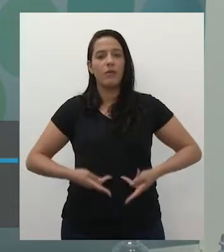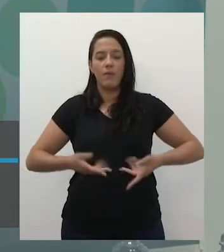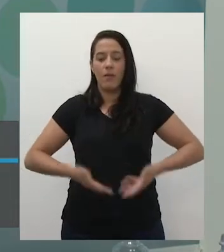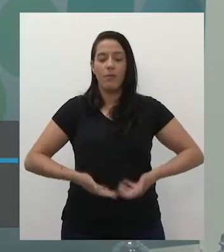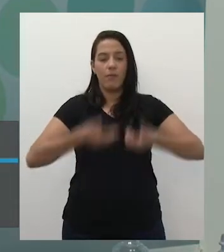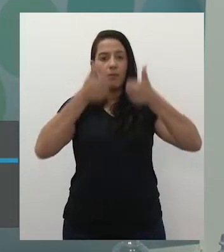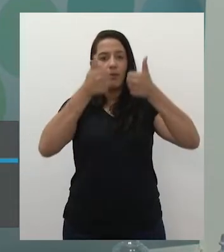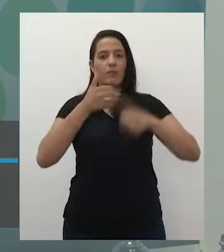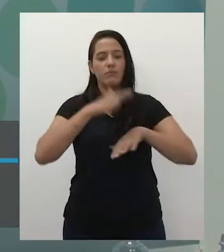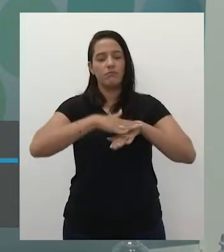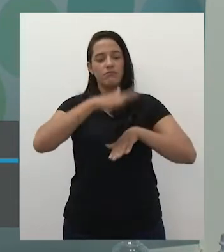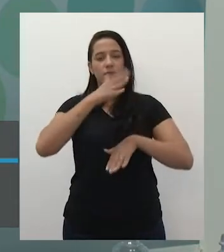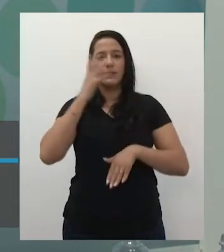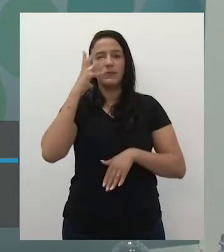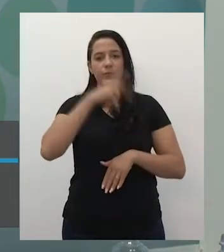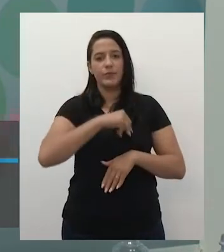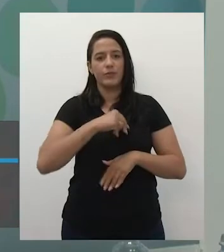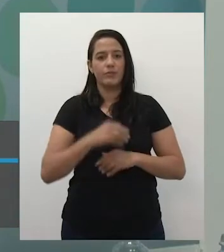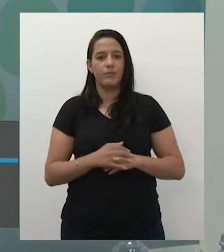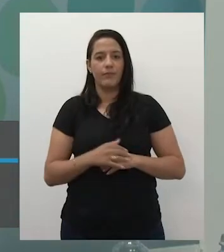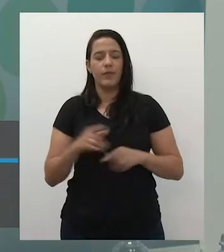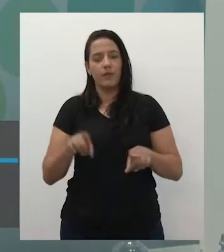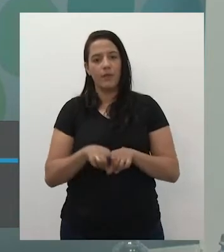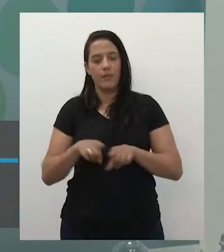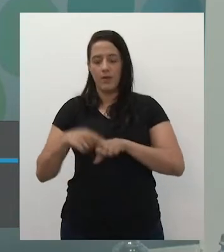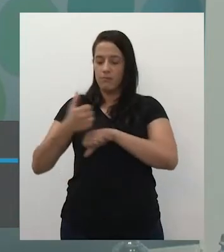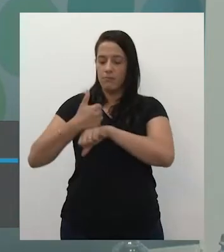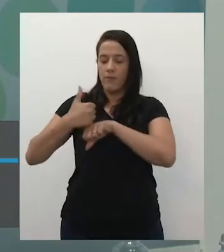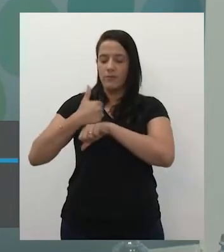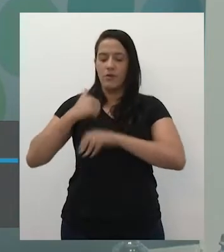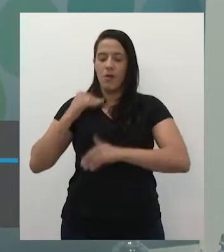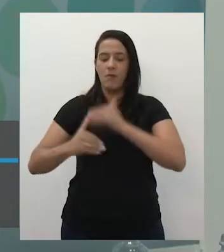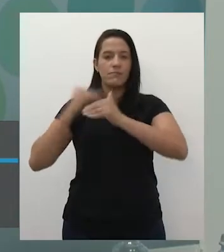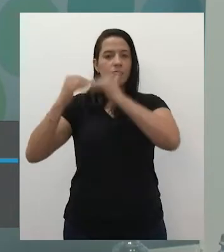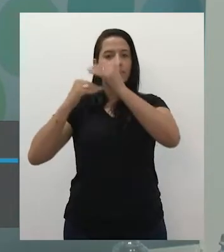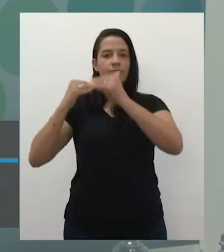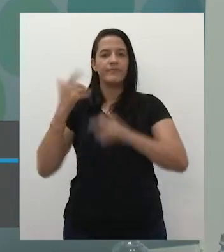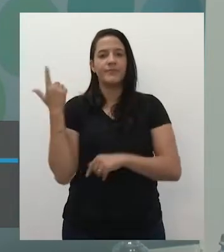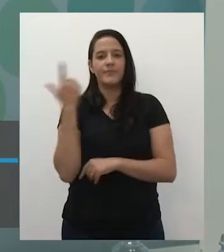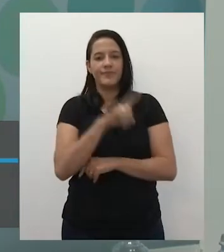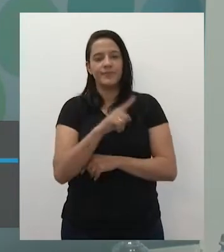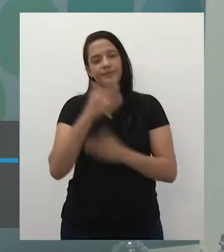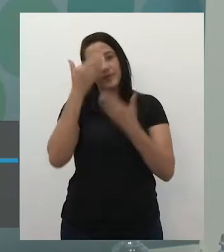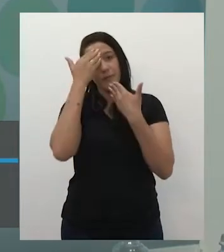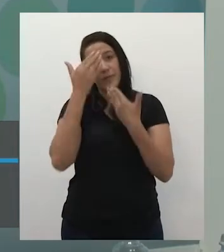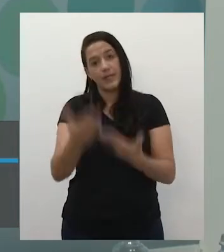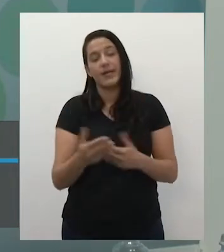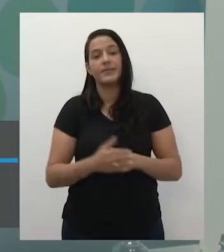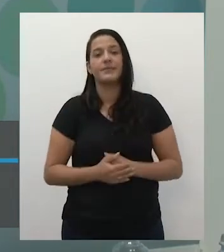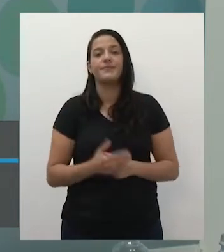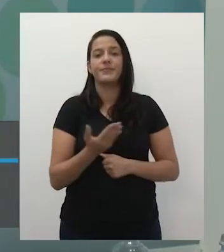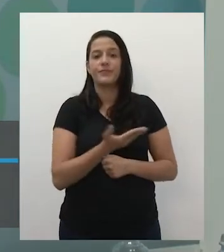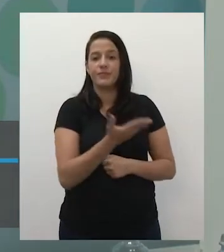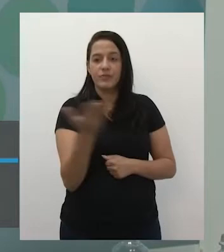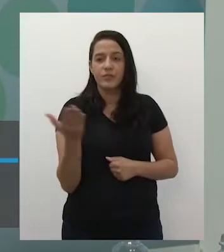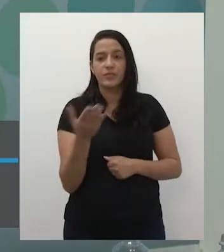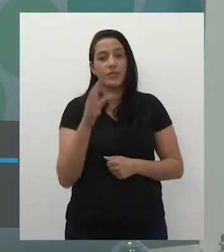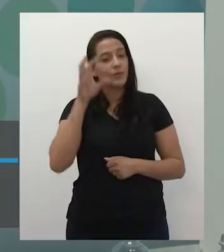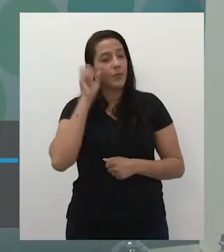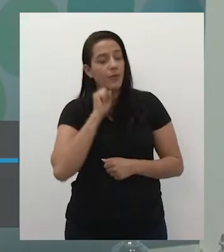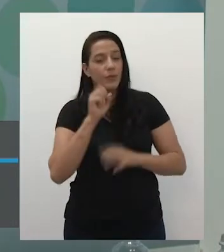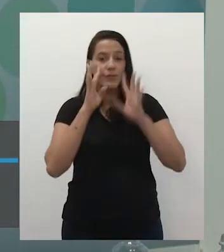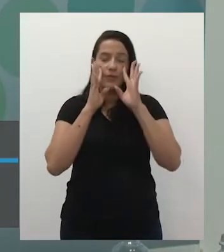né? Deise fala, né? Juntos somos fortes. Se eu não me engano, foi isso, não é? Que a Deise trouxe pra gente. Então, isso é muito bonito,